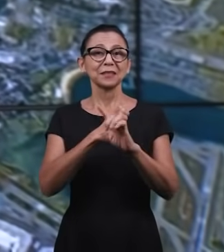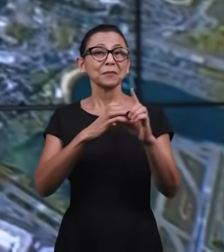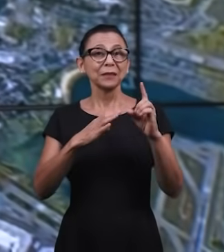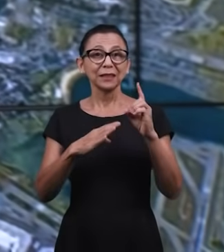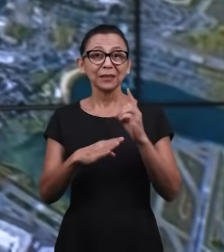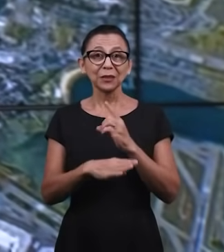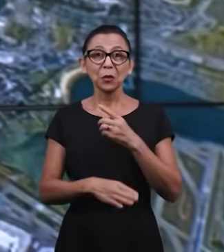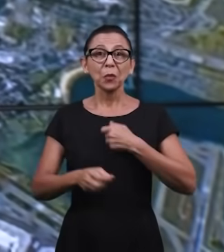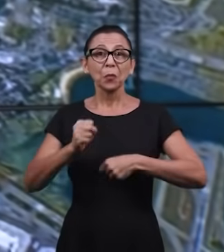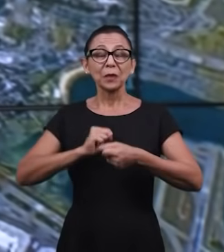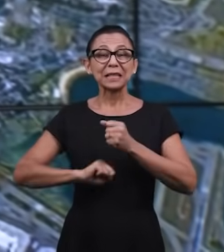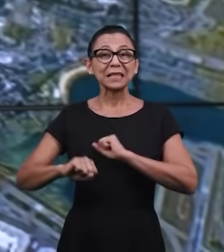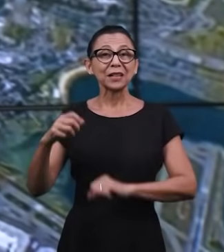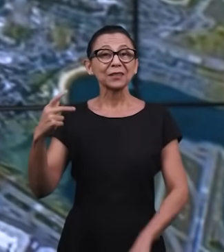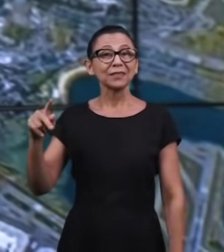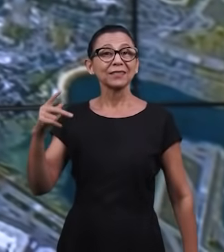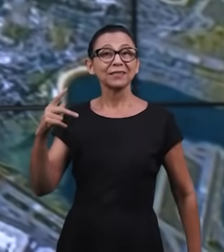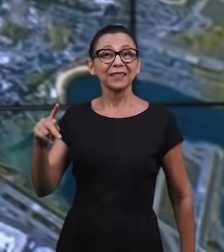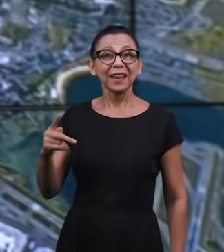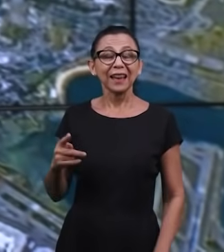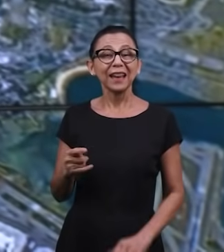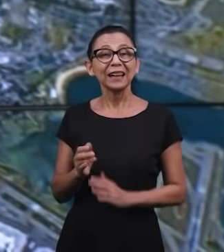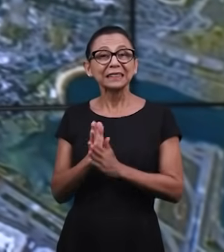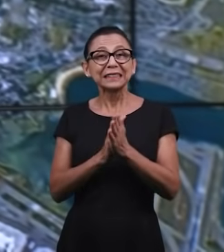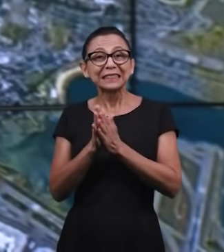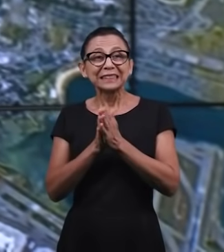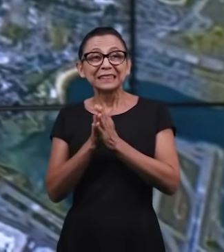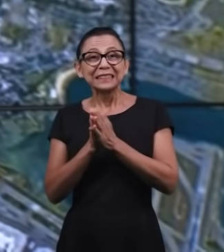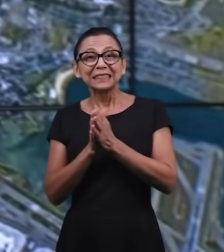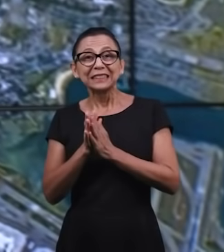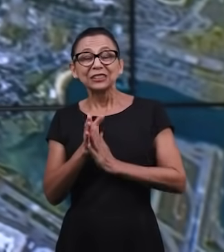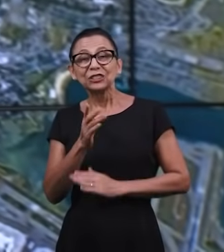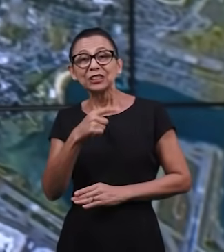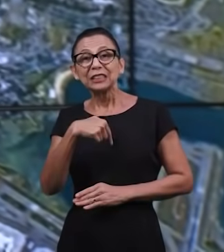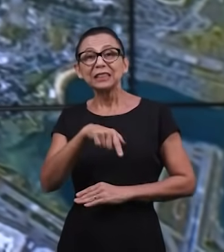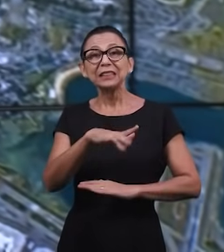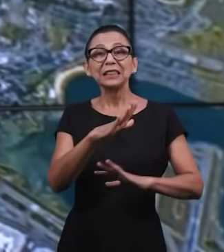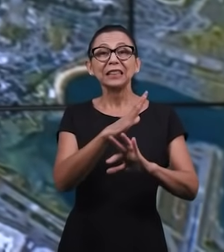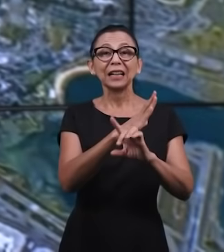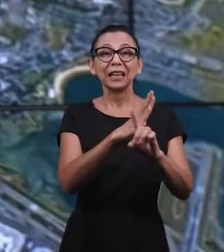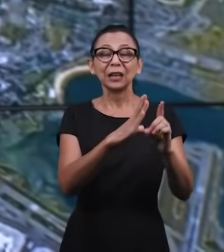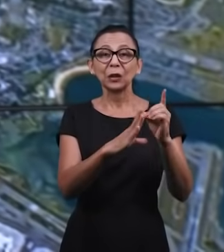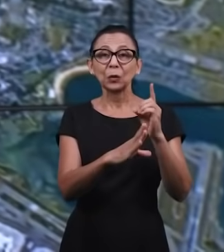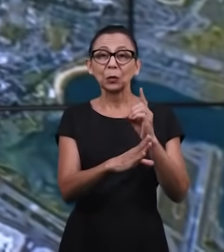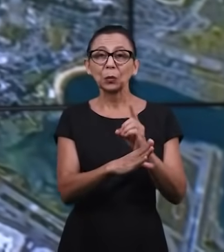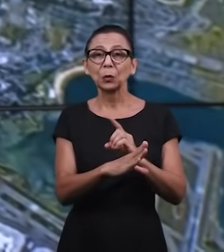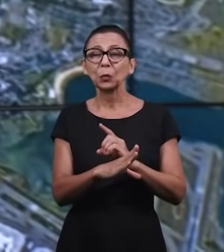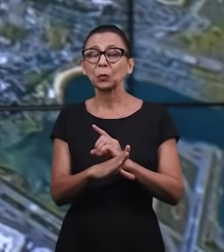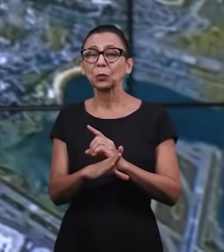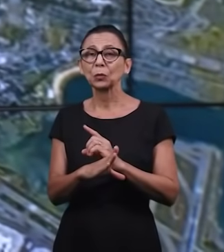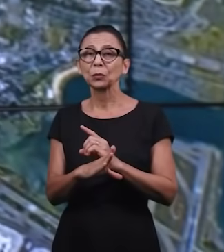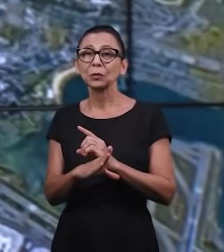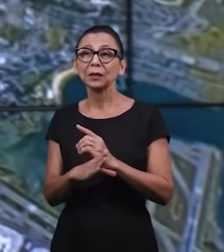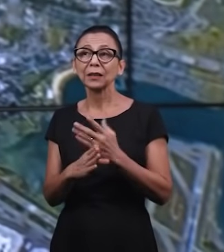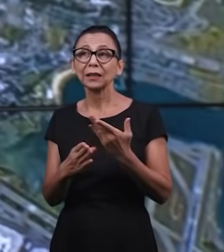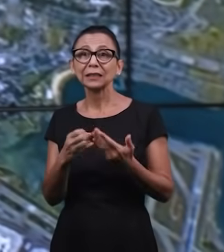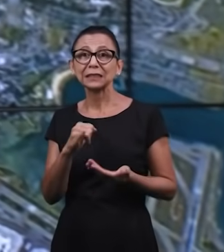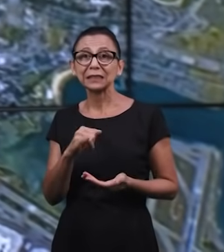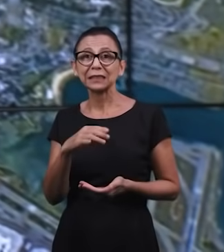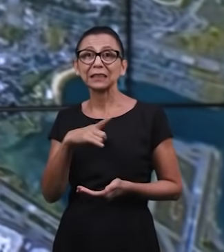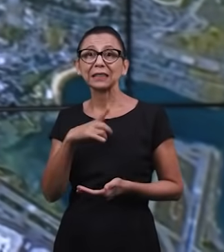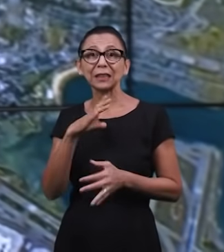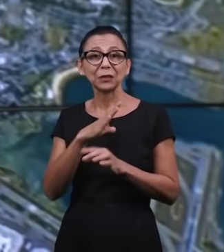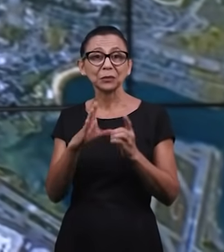escola bíblica, o anseio dela por estar no culto, a pergunta ao pai, né? Se vai ter culto